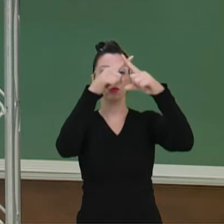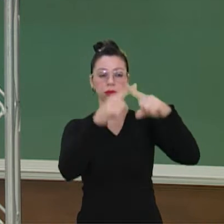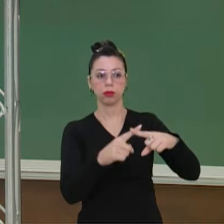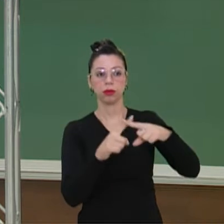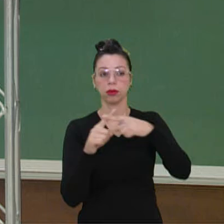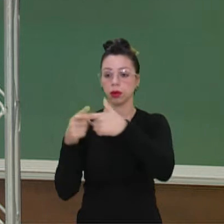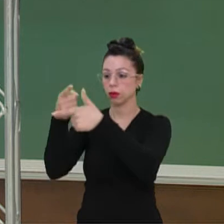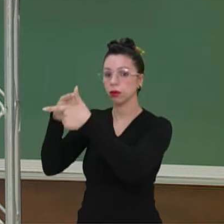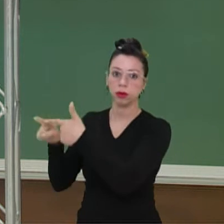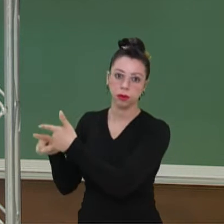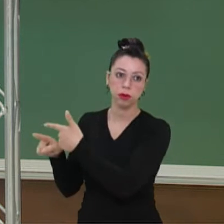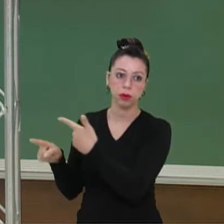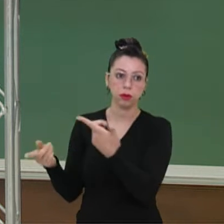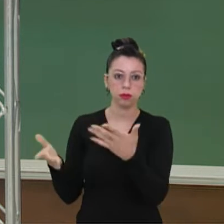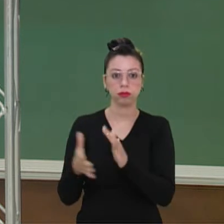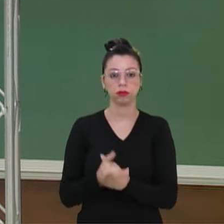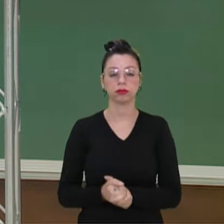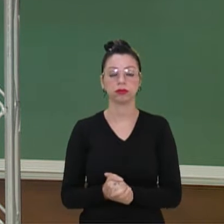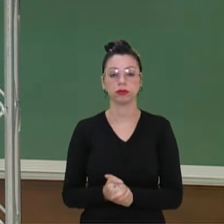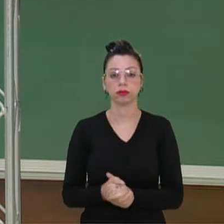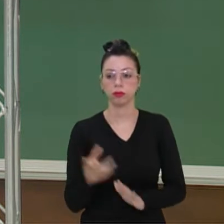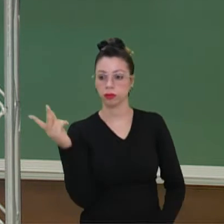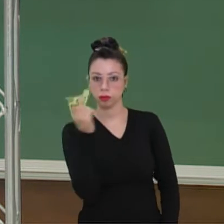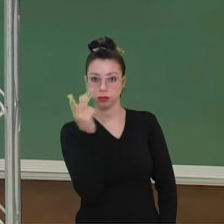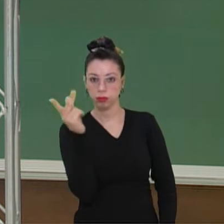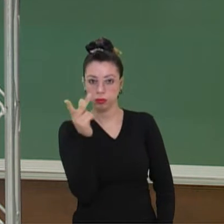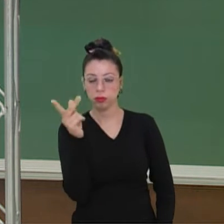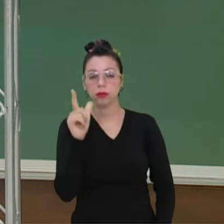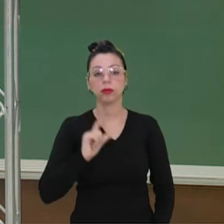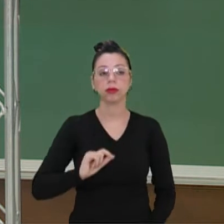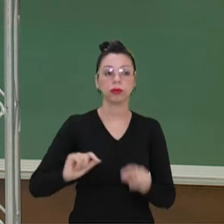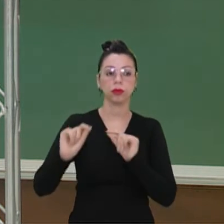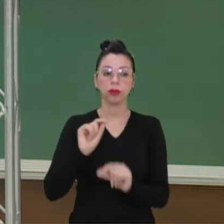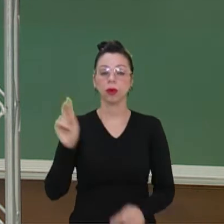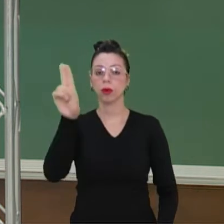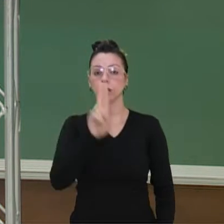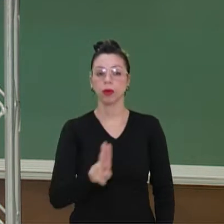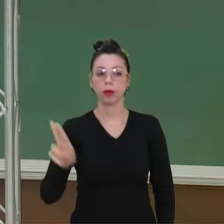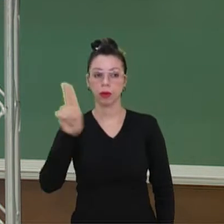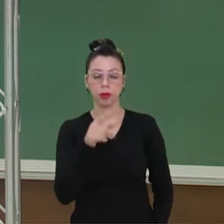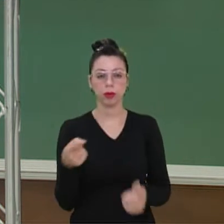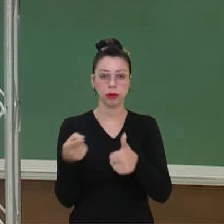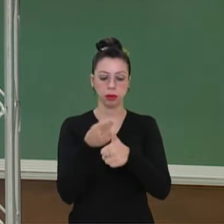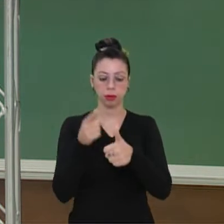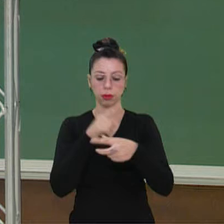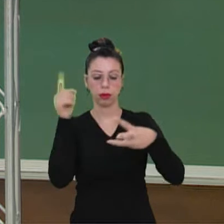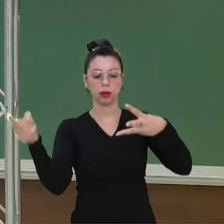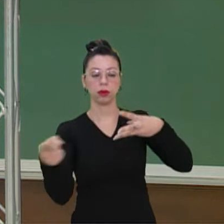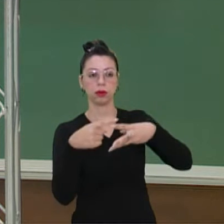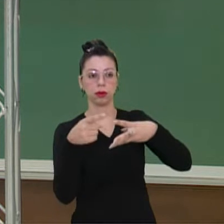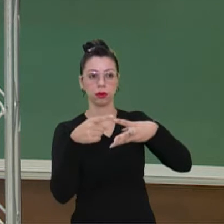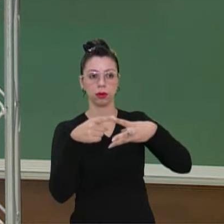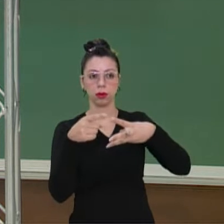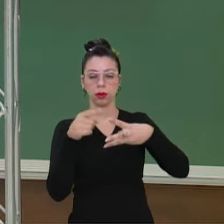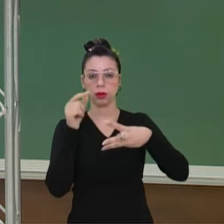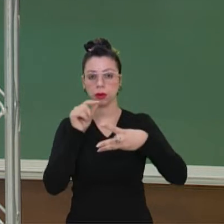está dividindo. Legal, né? Vamos continuar. Então, aqui, ó, uso a primeira propriedade. Eu faço log de